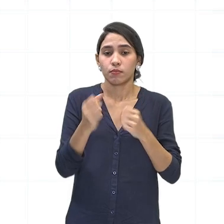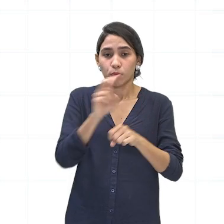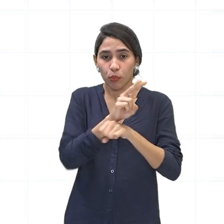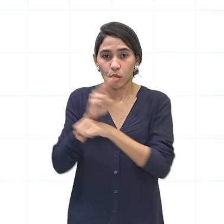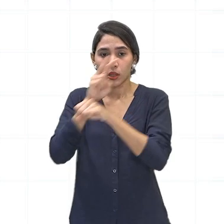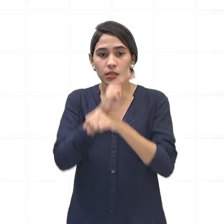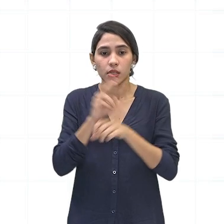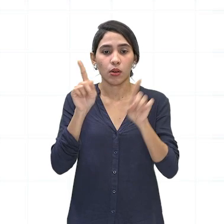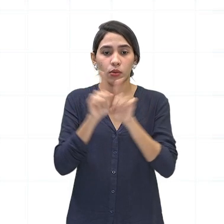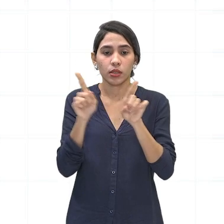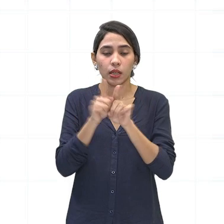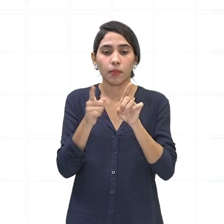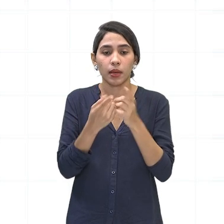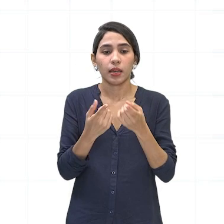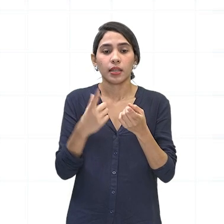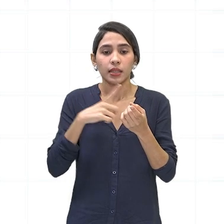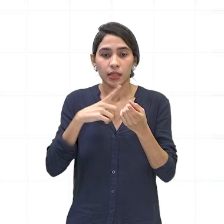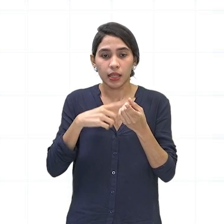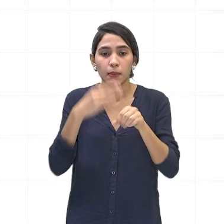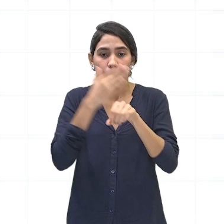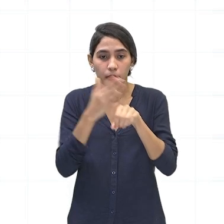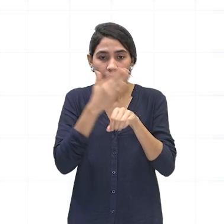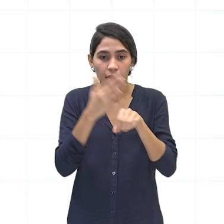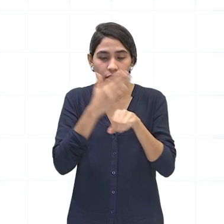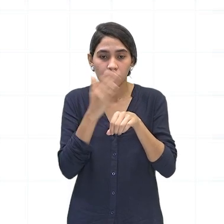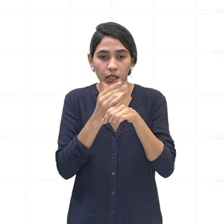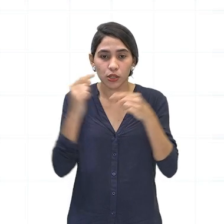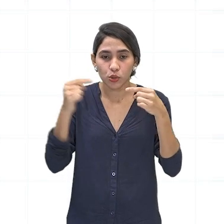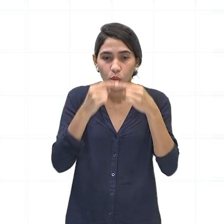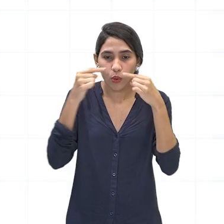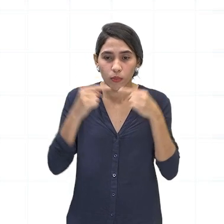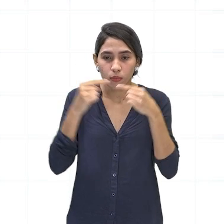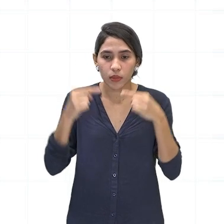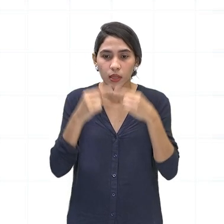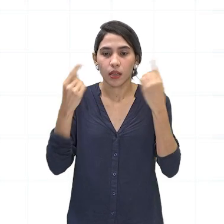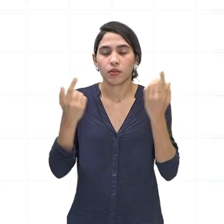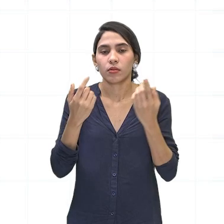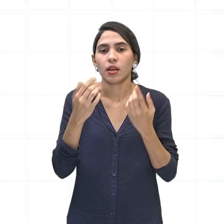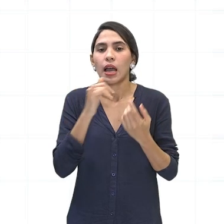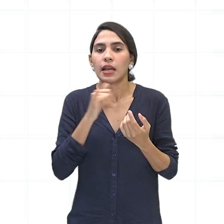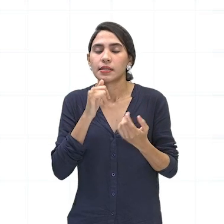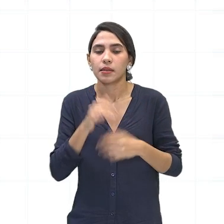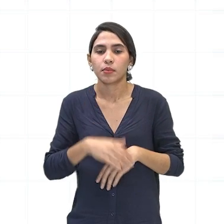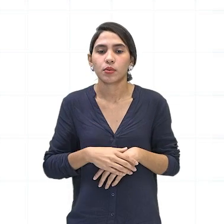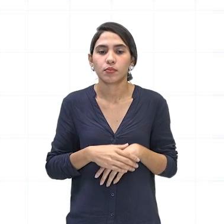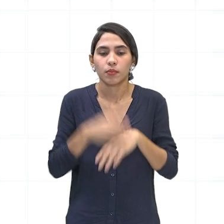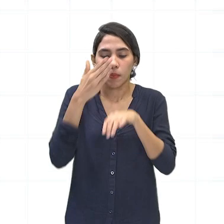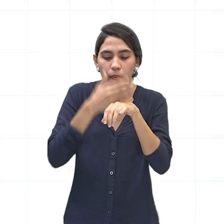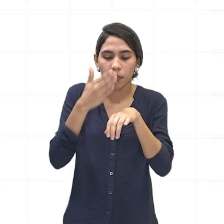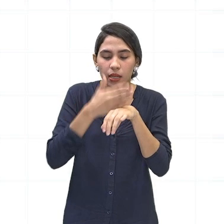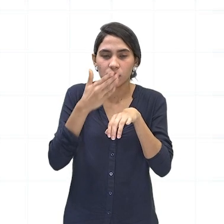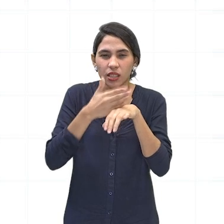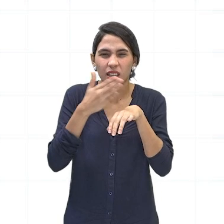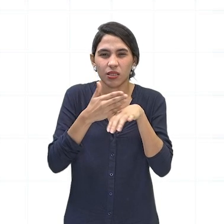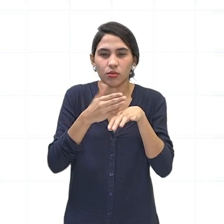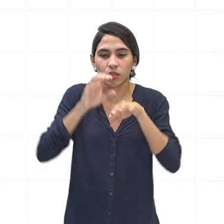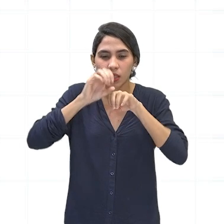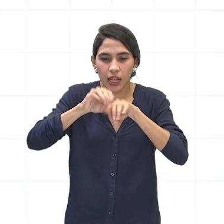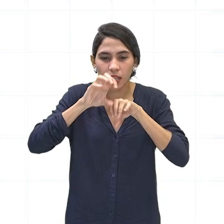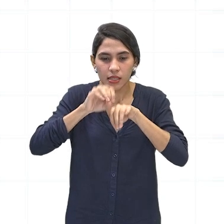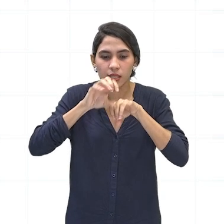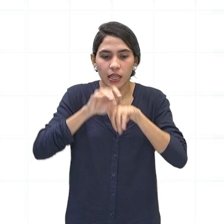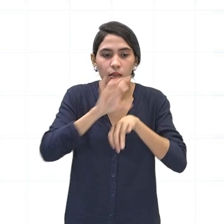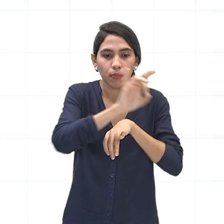combinados. Observando, são exercícios, como se fossem exercícios coreografados, onde cada